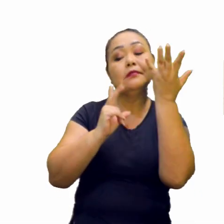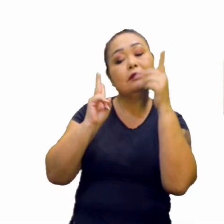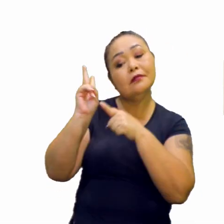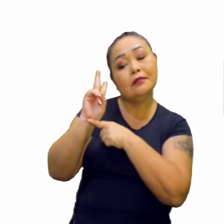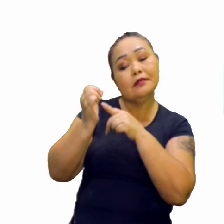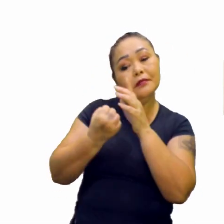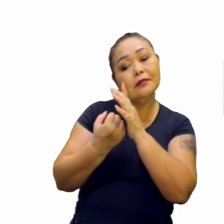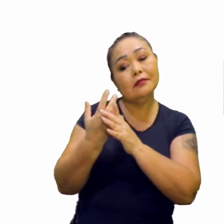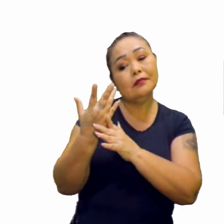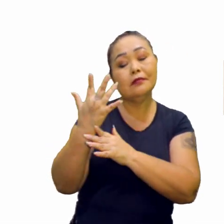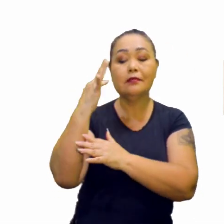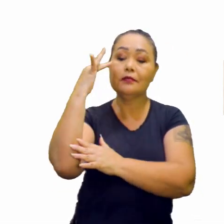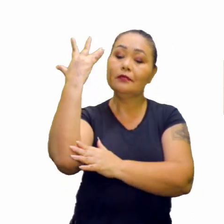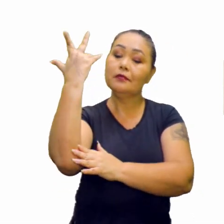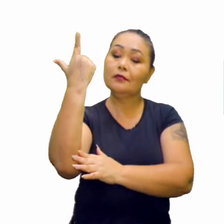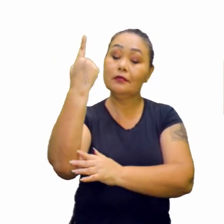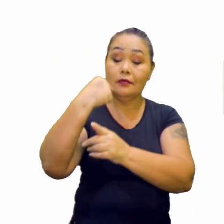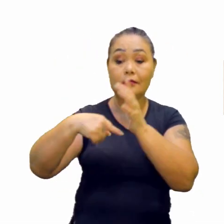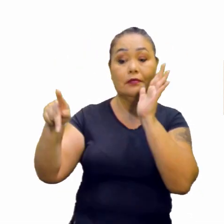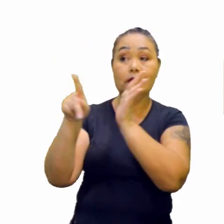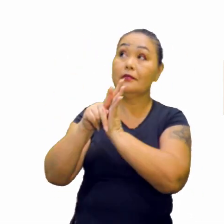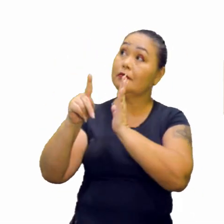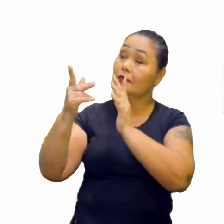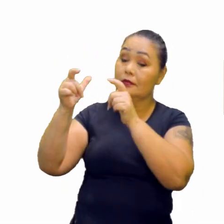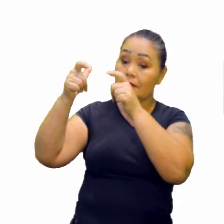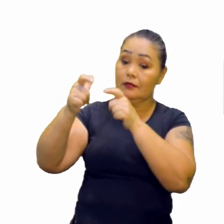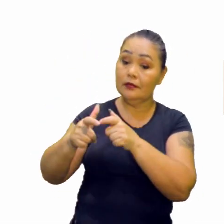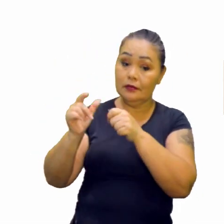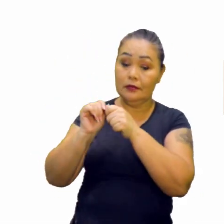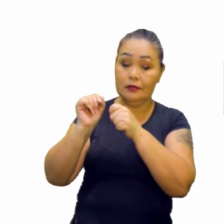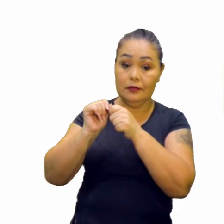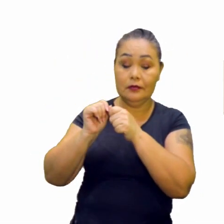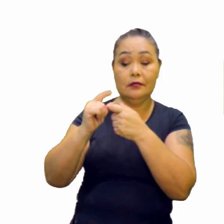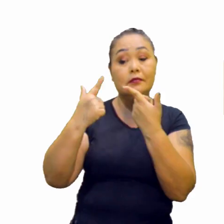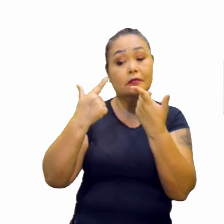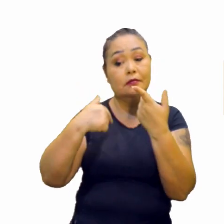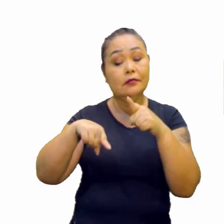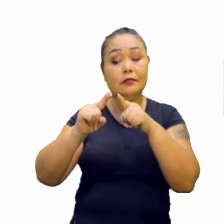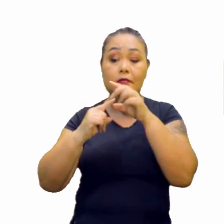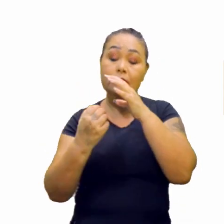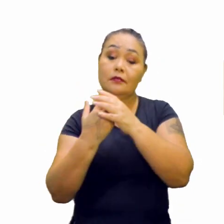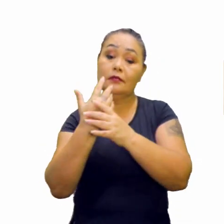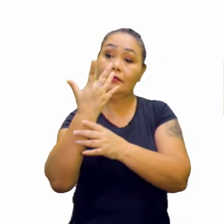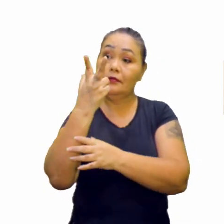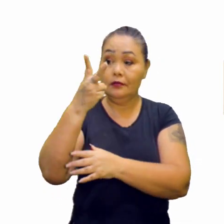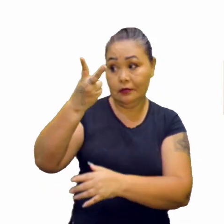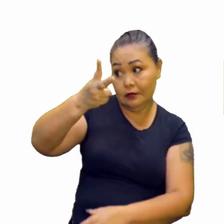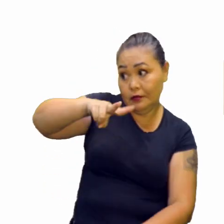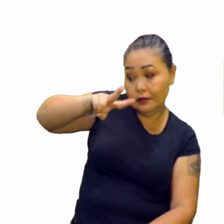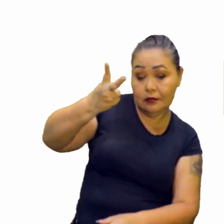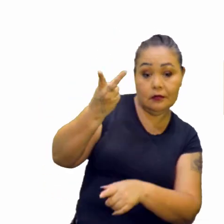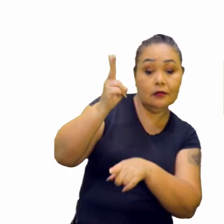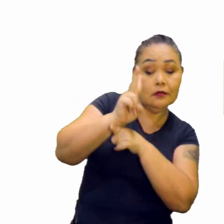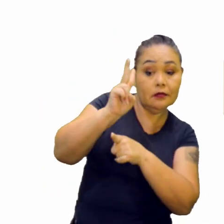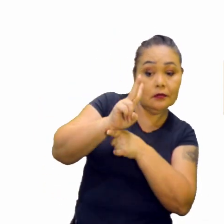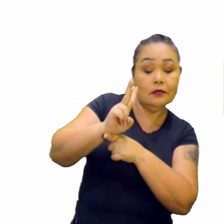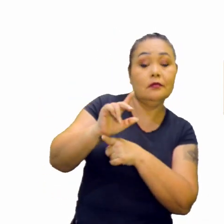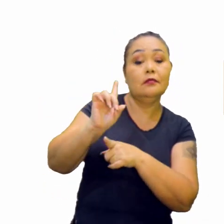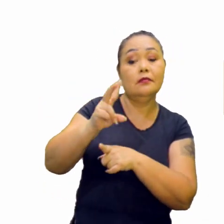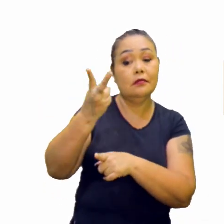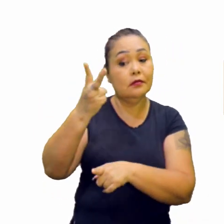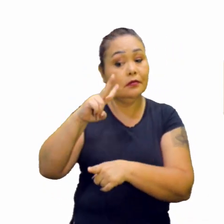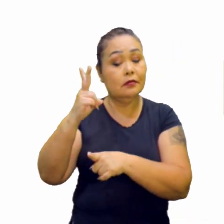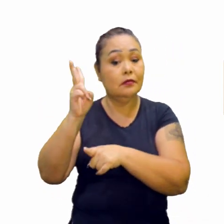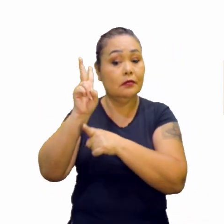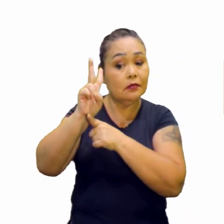árvores silvestres e árvores silvestres e cultivar. Ou as cultivares. Cultivares é